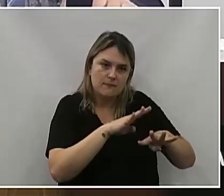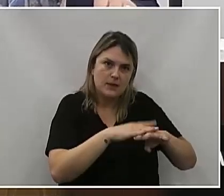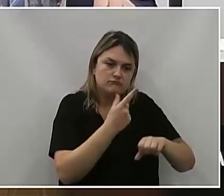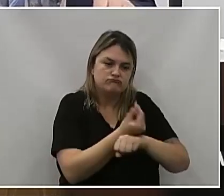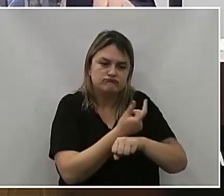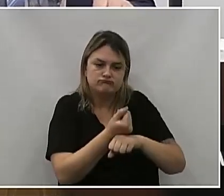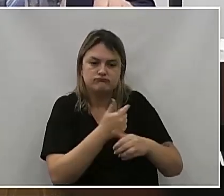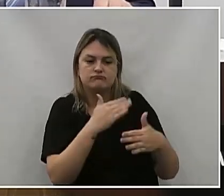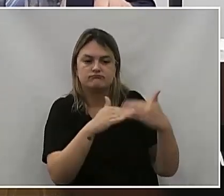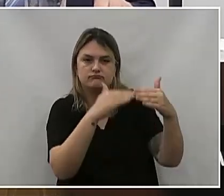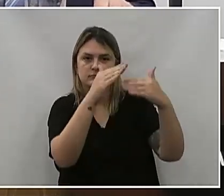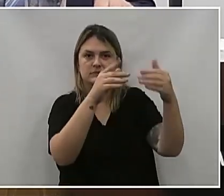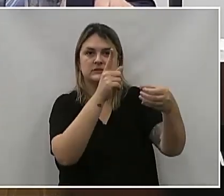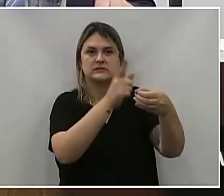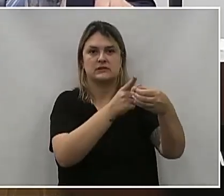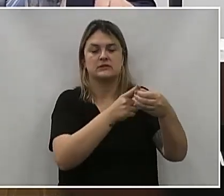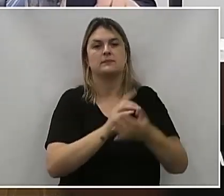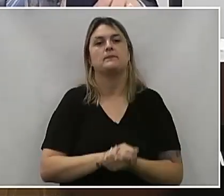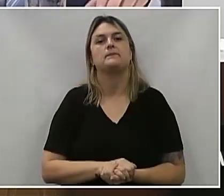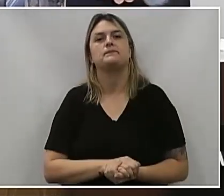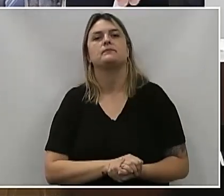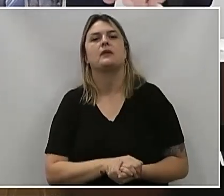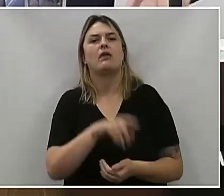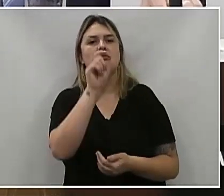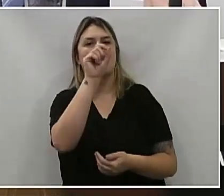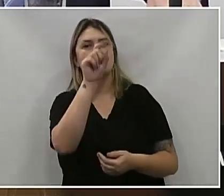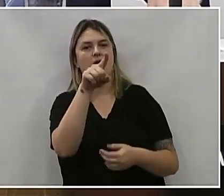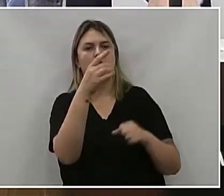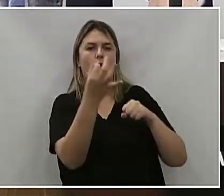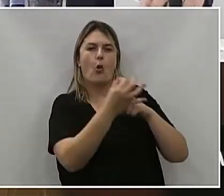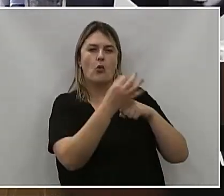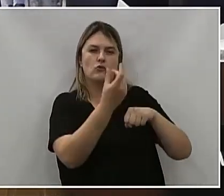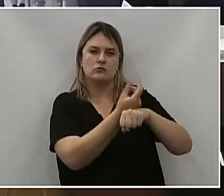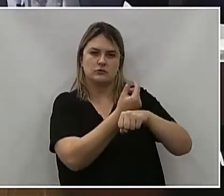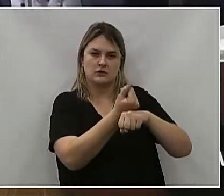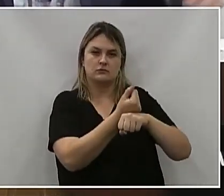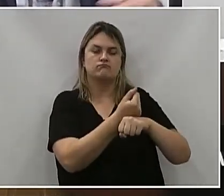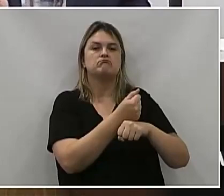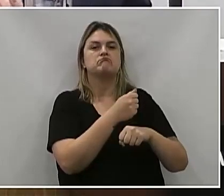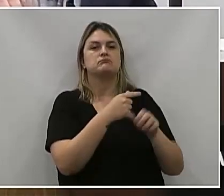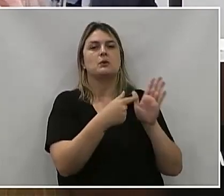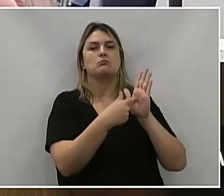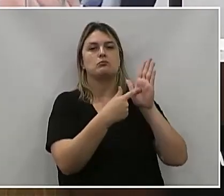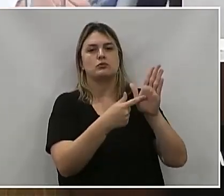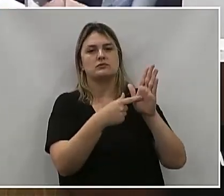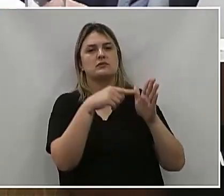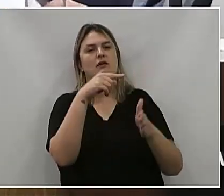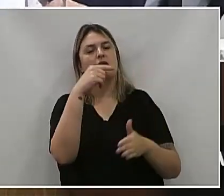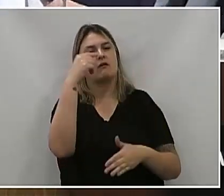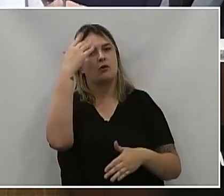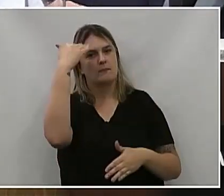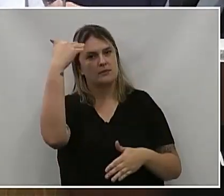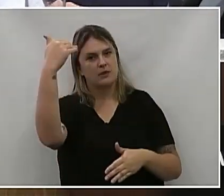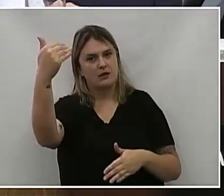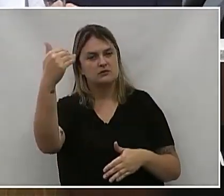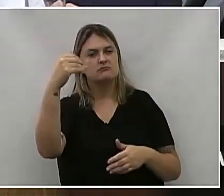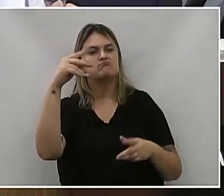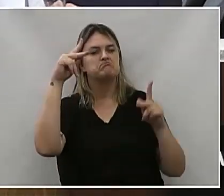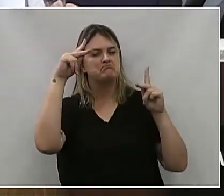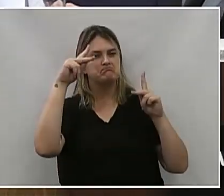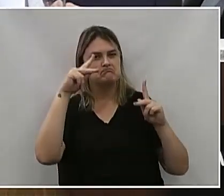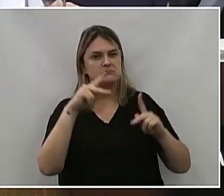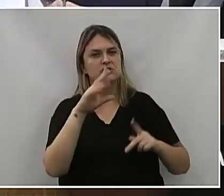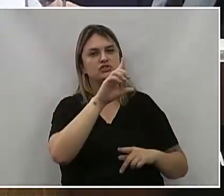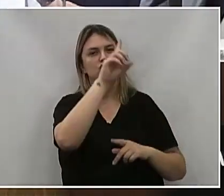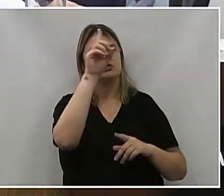financeira e o progresso de nossa sociedade. Os contadores, é com grande honra que eu apresento esta moção de aplausos e reconhecimento